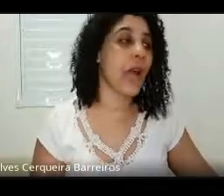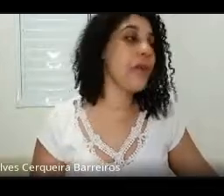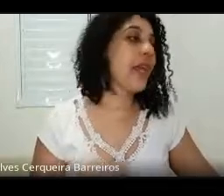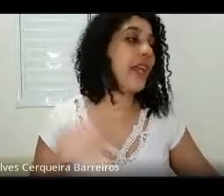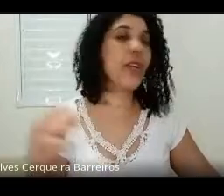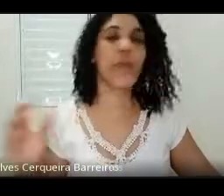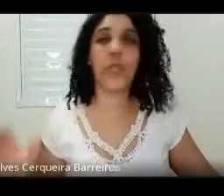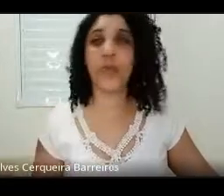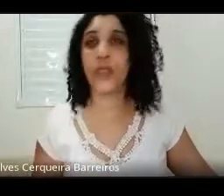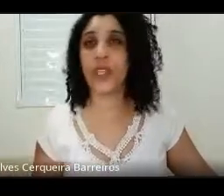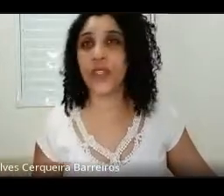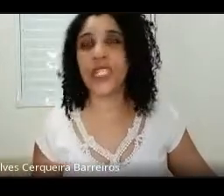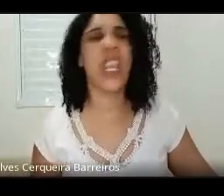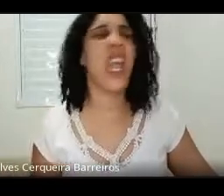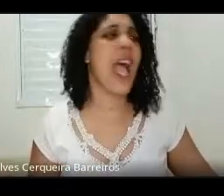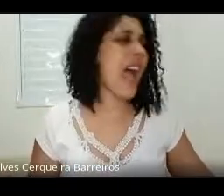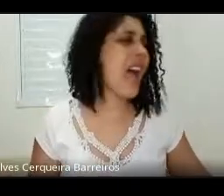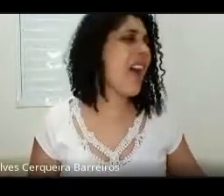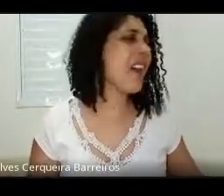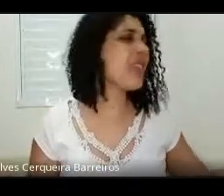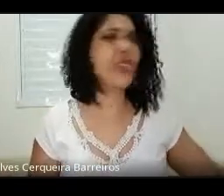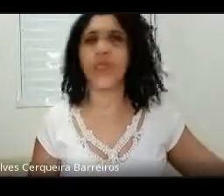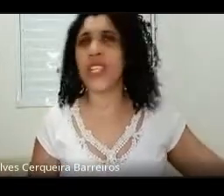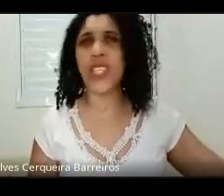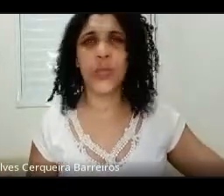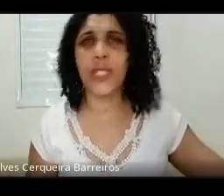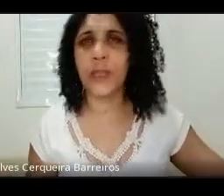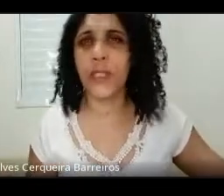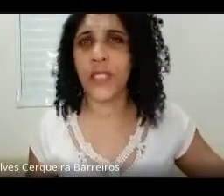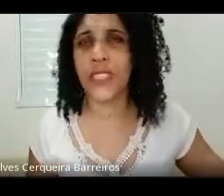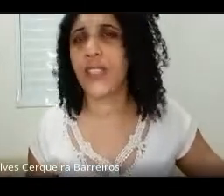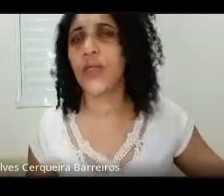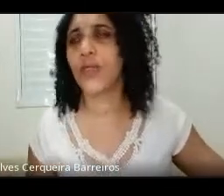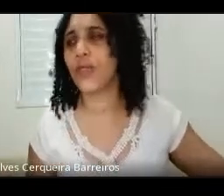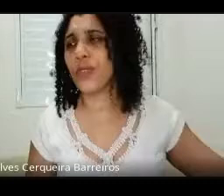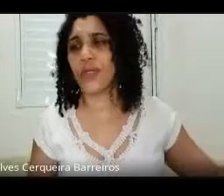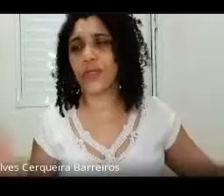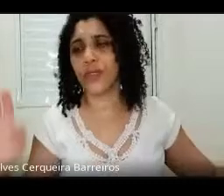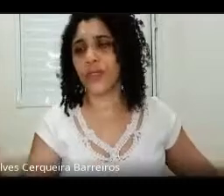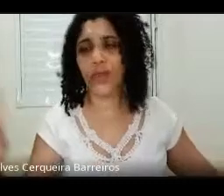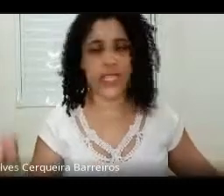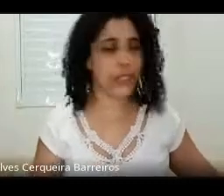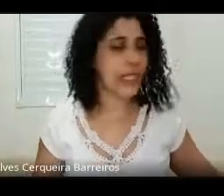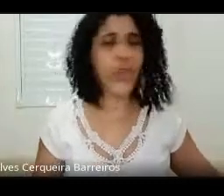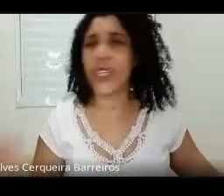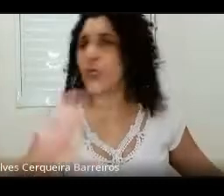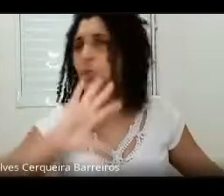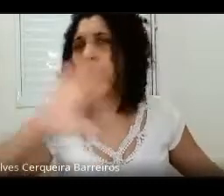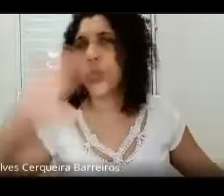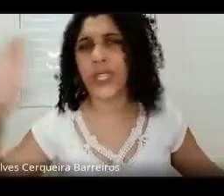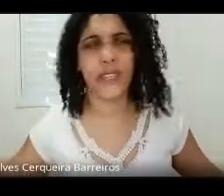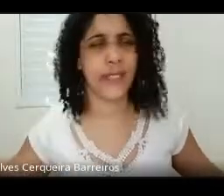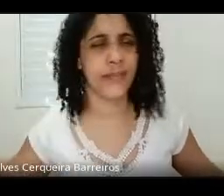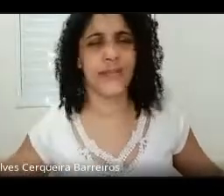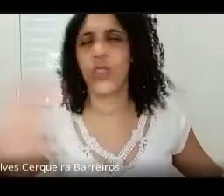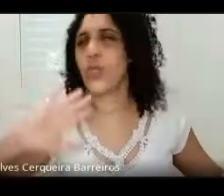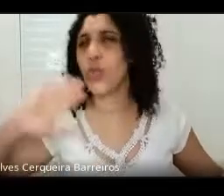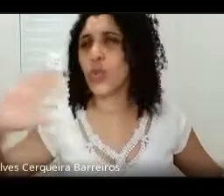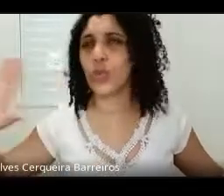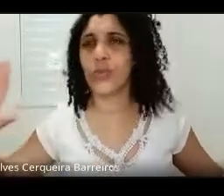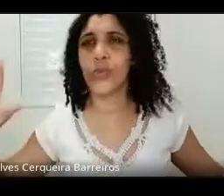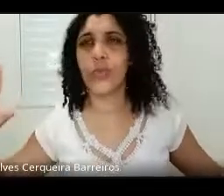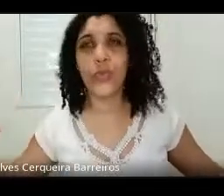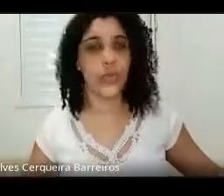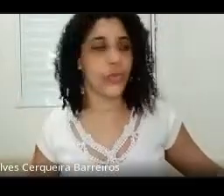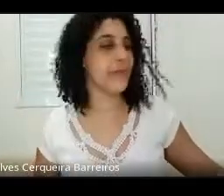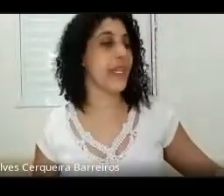tal, e tal. E eu lembro que tinha uma professora que falou assim, eu não tenho dificuldade nenhuma, não, para conversar com essa aluna, não. Eu entendo tudo que ela fala. Eu entendo